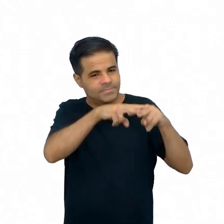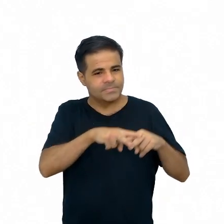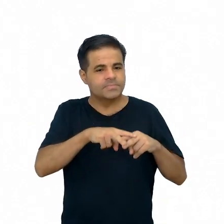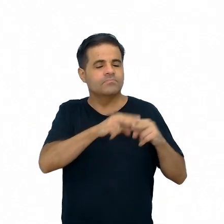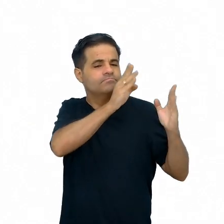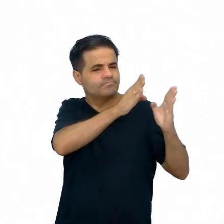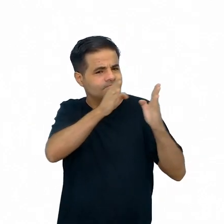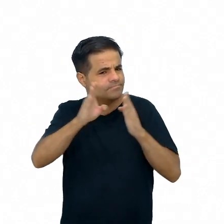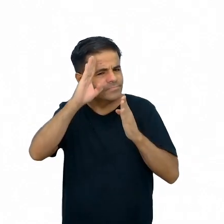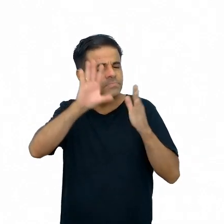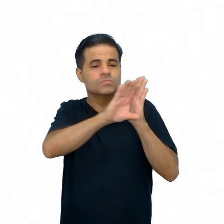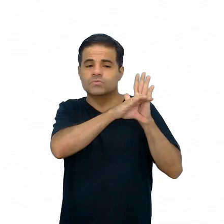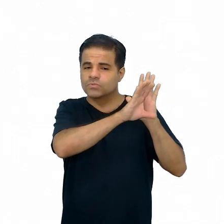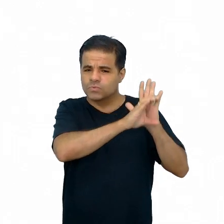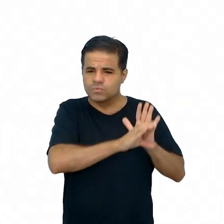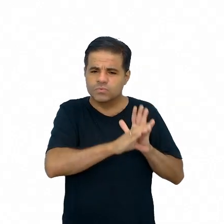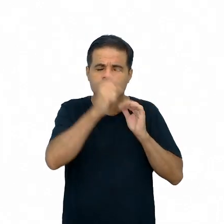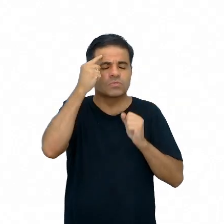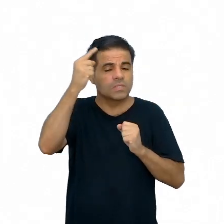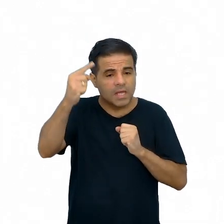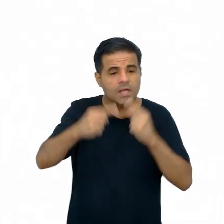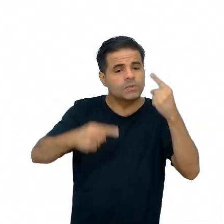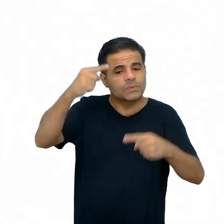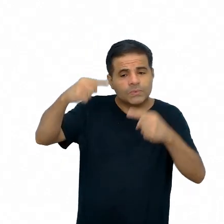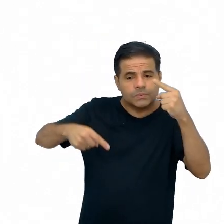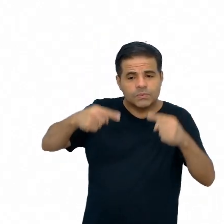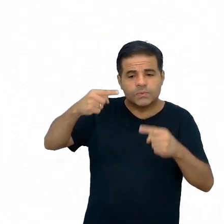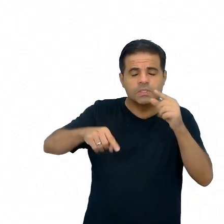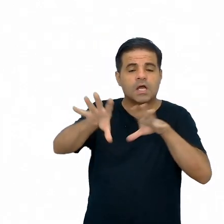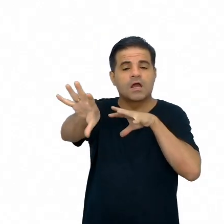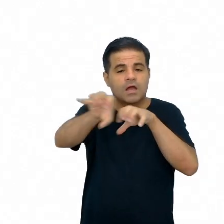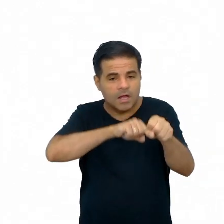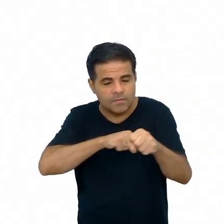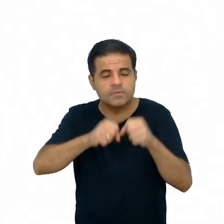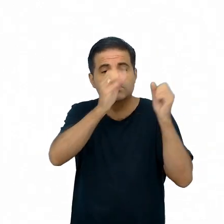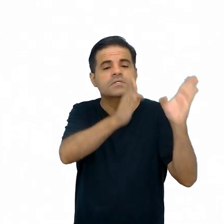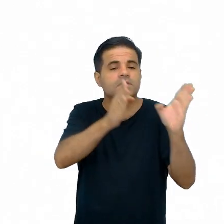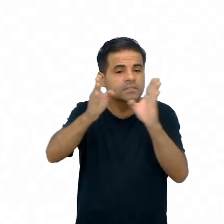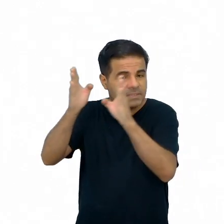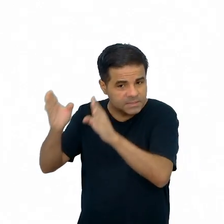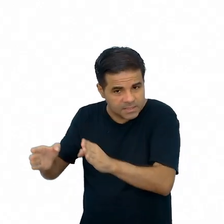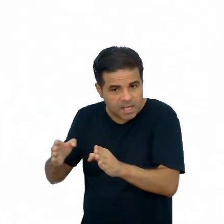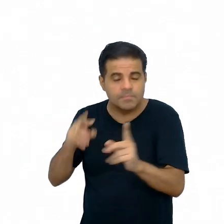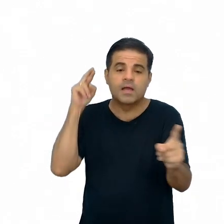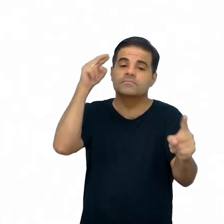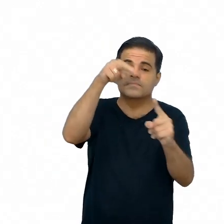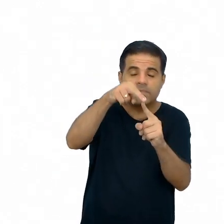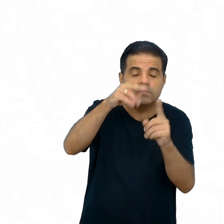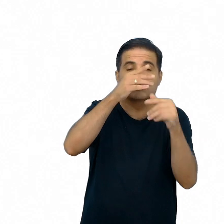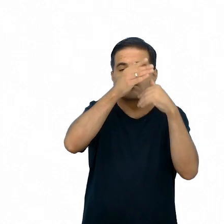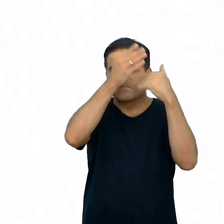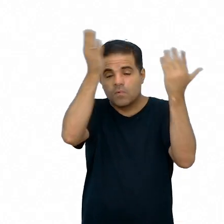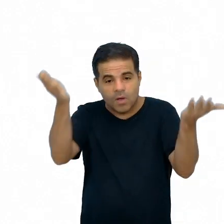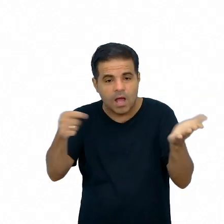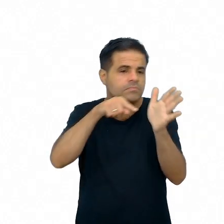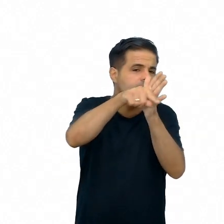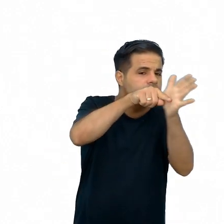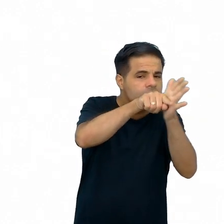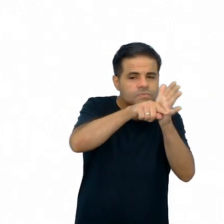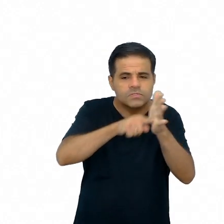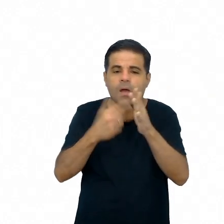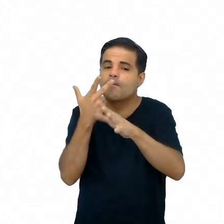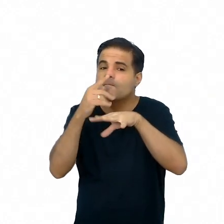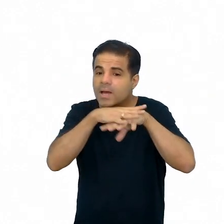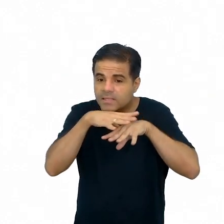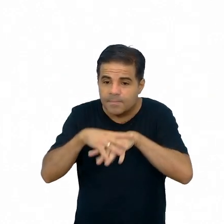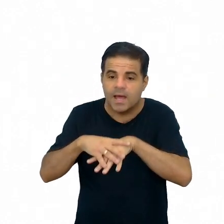os principais conceitos e ideias discutidas na formação de etapa, referentes à investigação